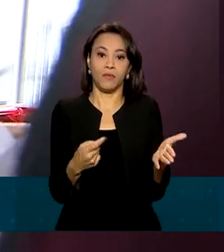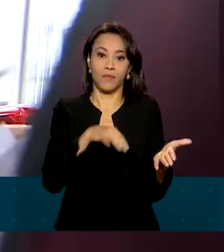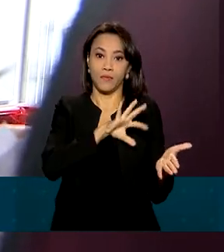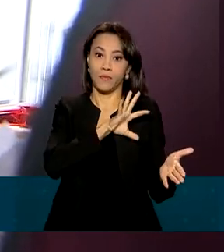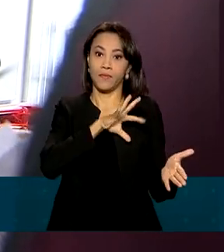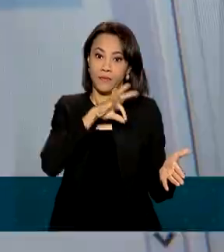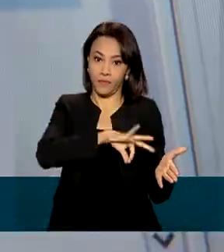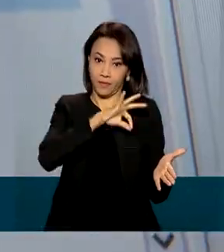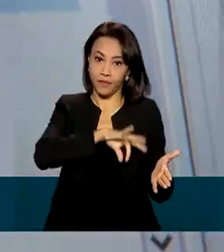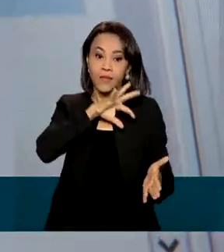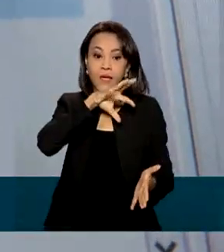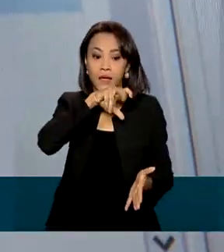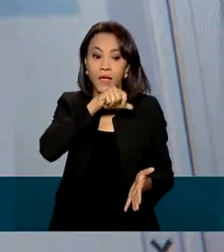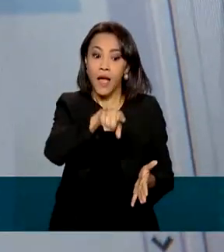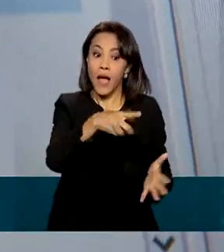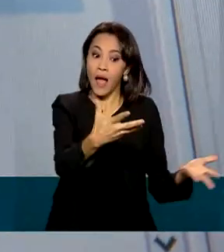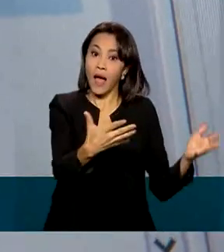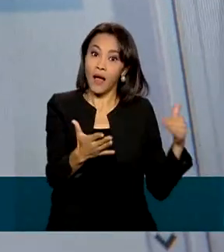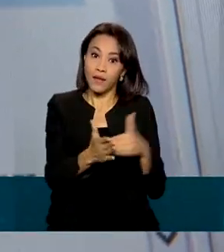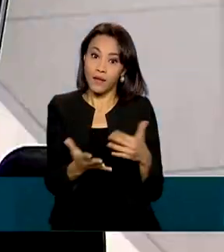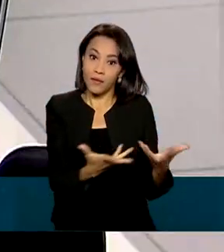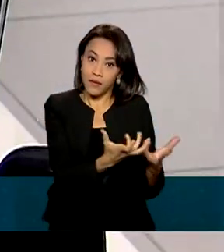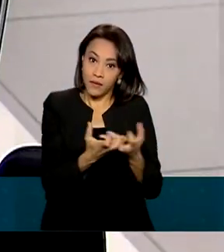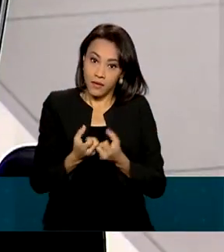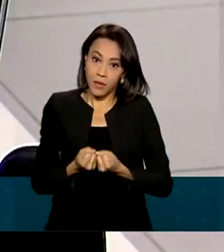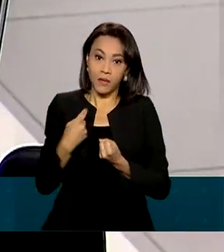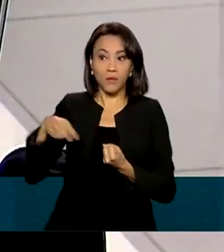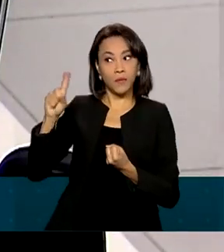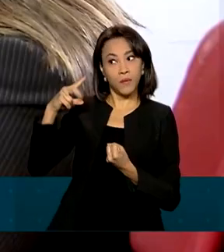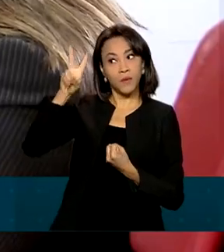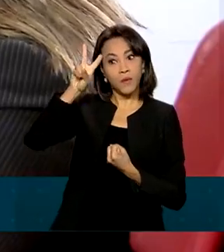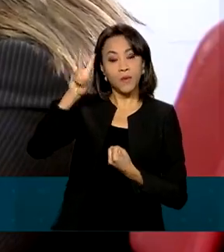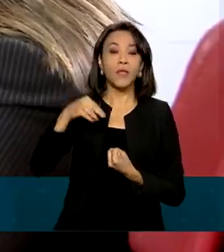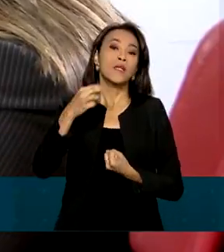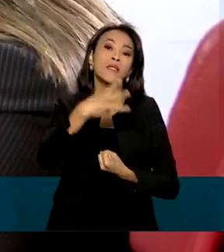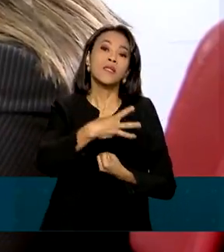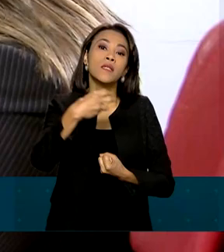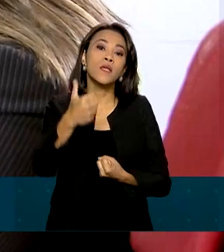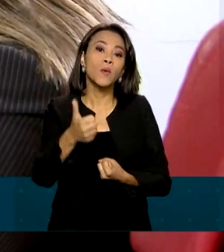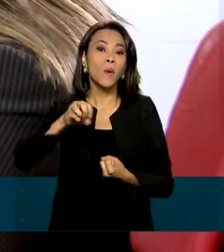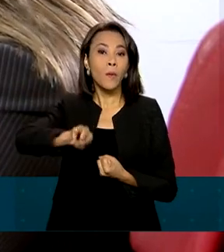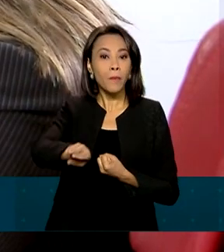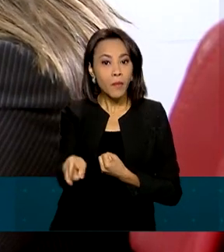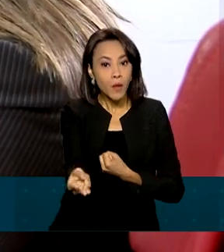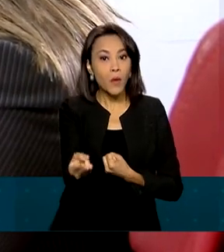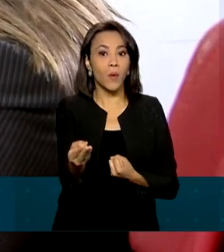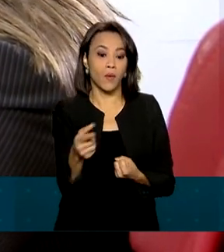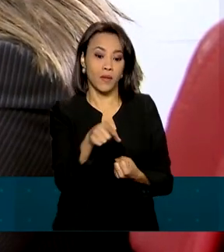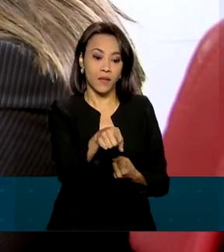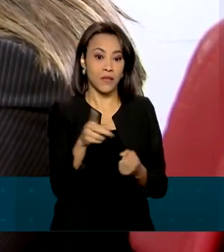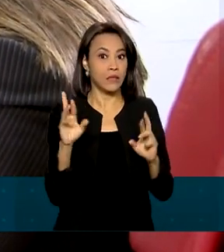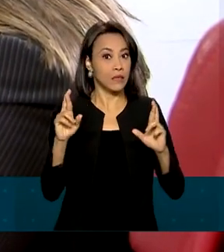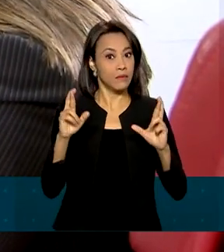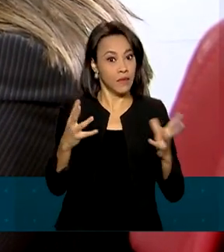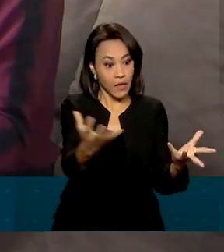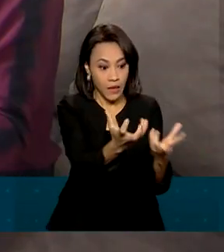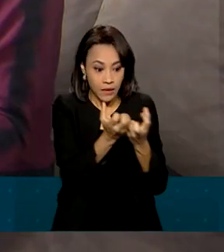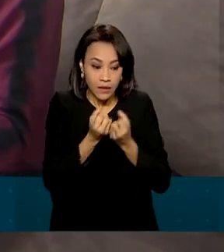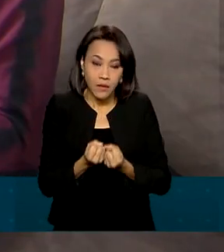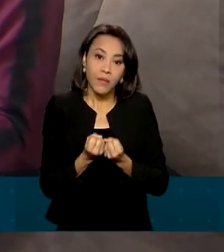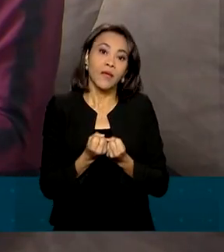a Receita Federal já havia recebido aí mais de 31 milhões de declarações a expectativa é receber